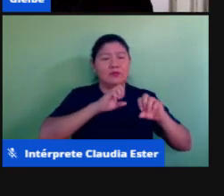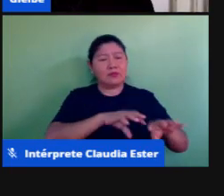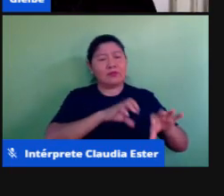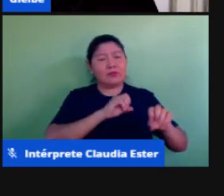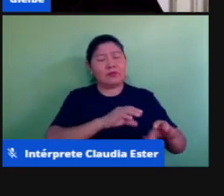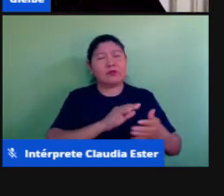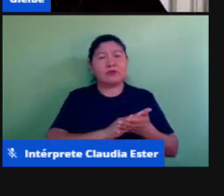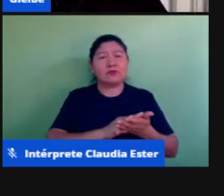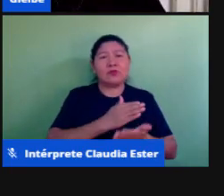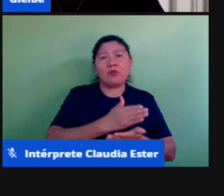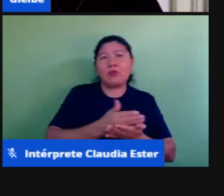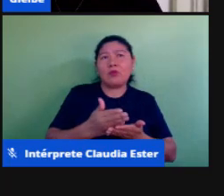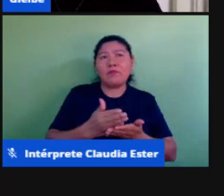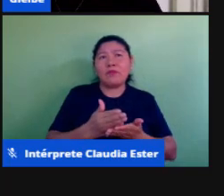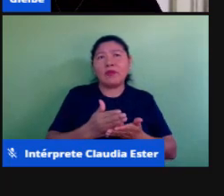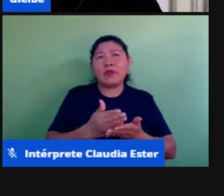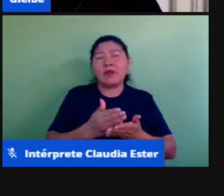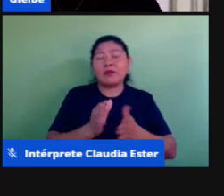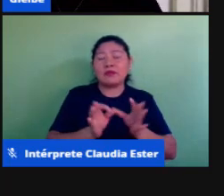língua, né?